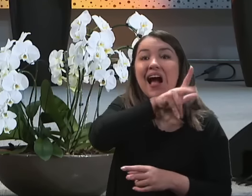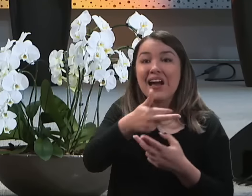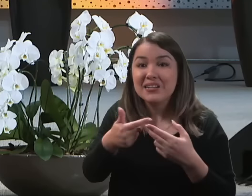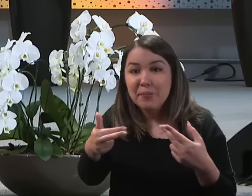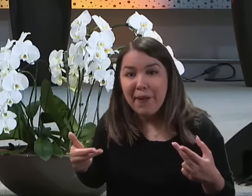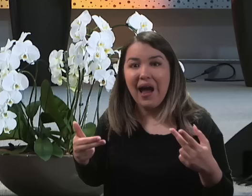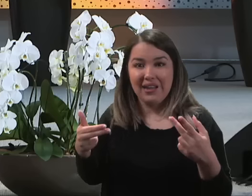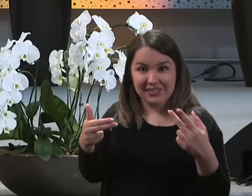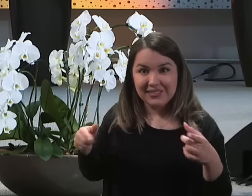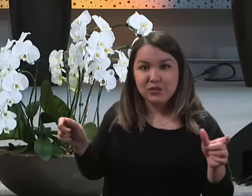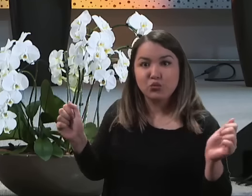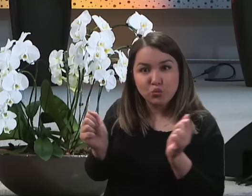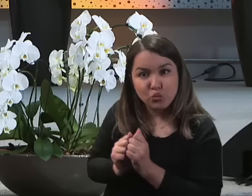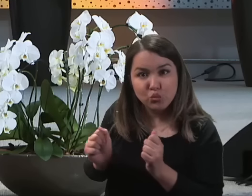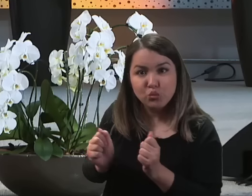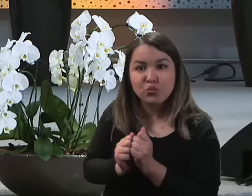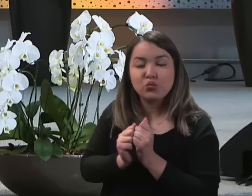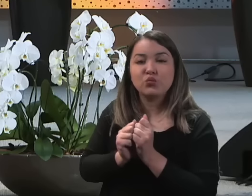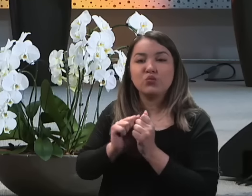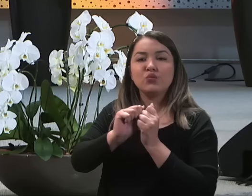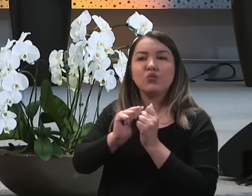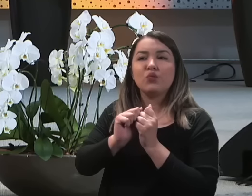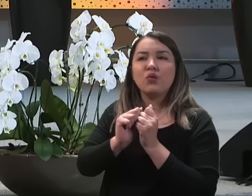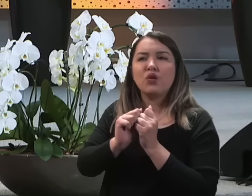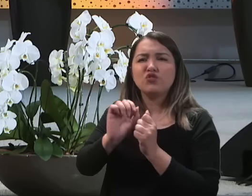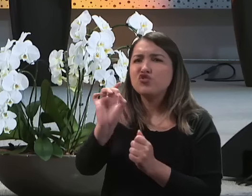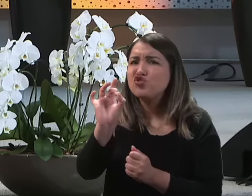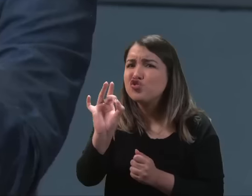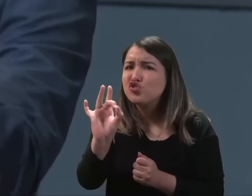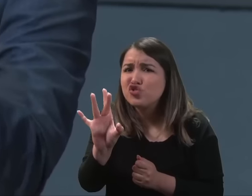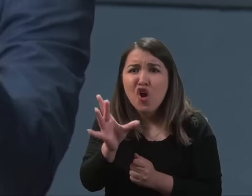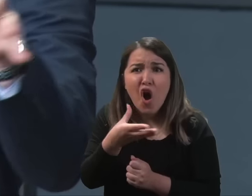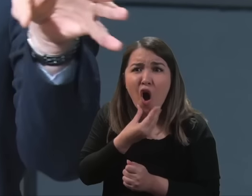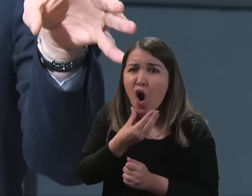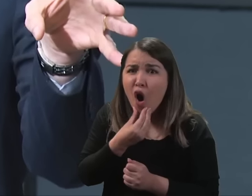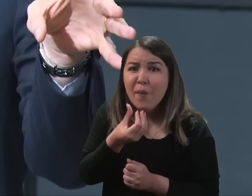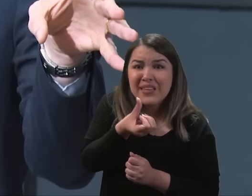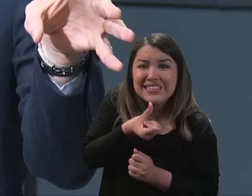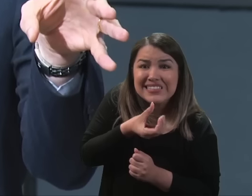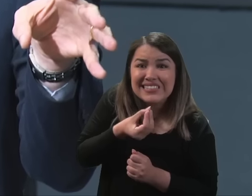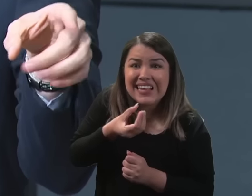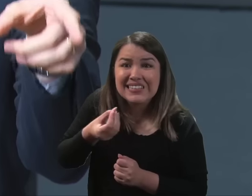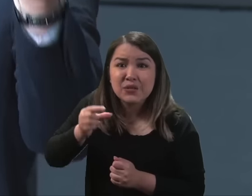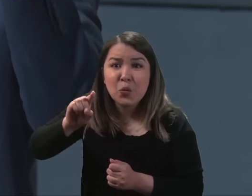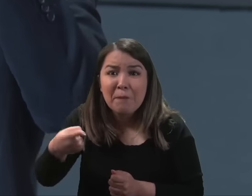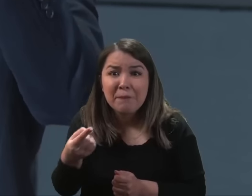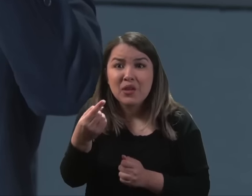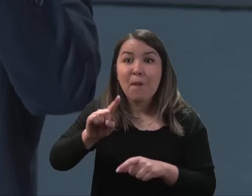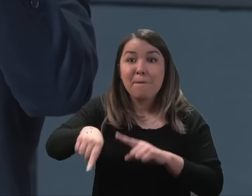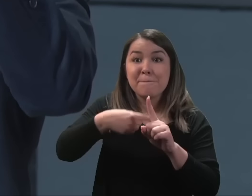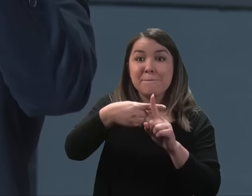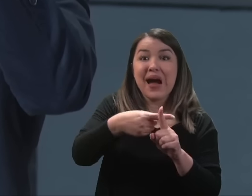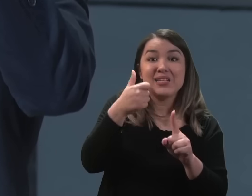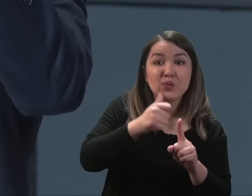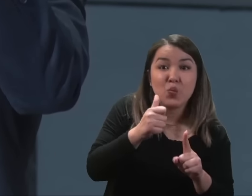Israel partiram só de homens 600 mil fora mulheres e crianças mas